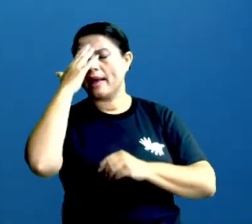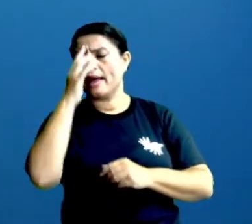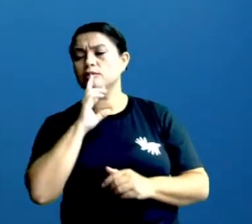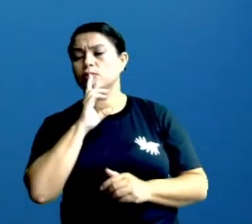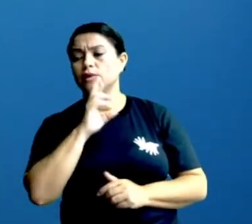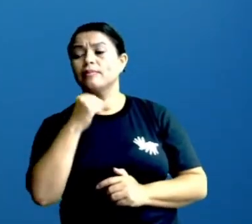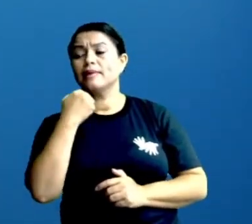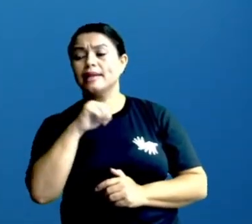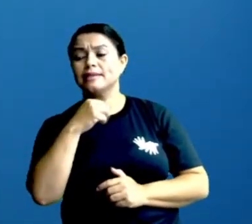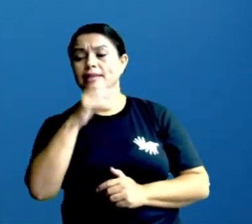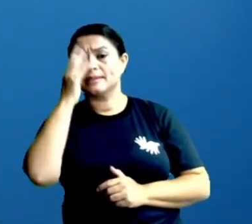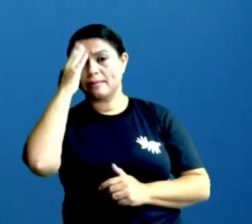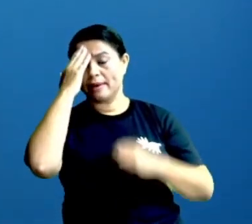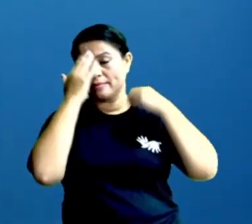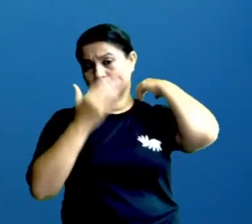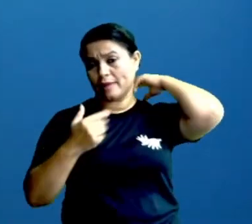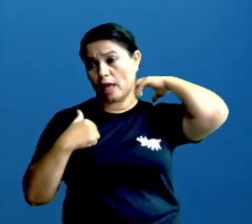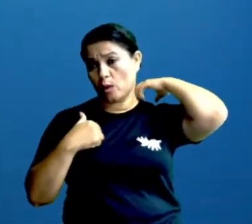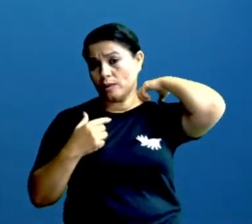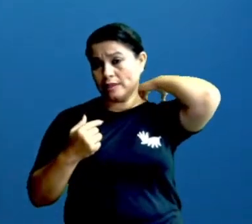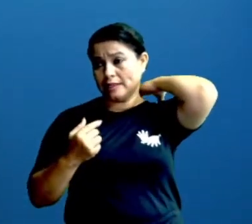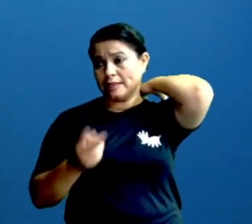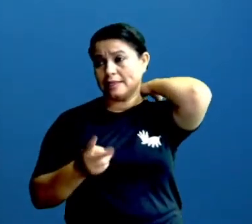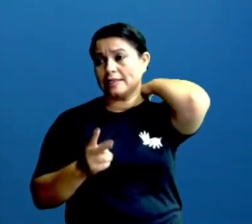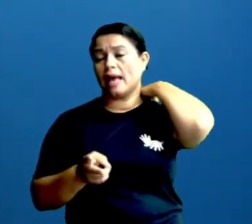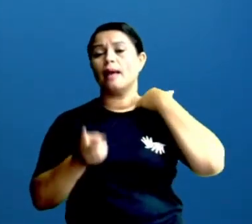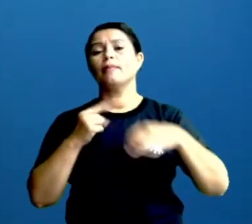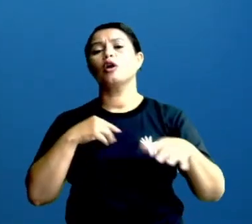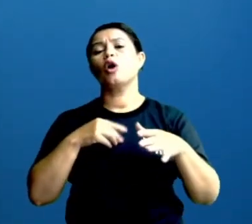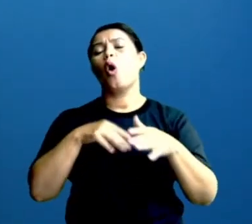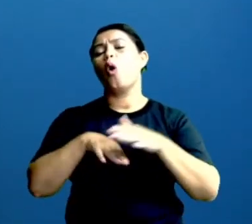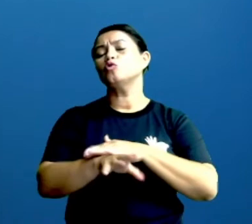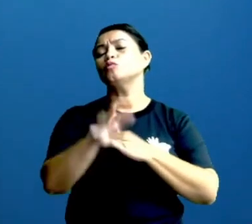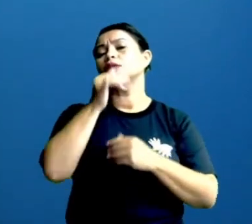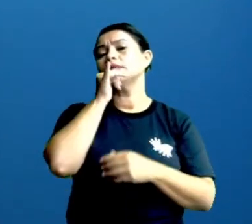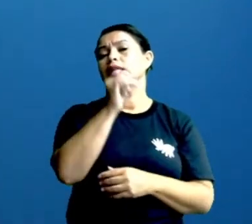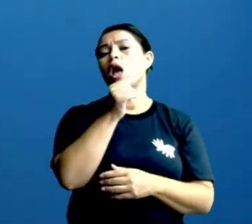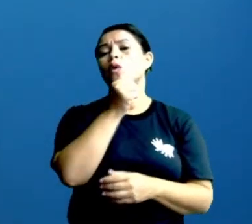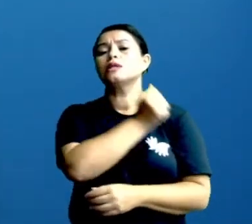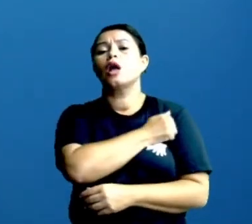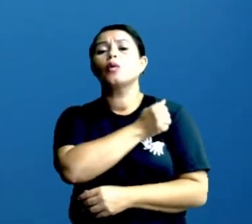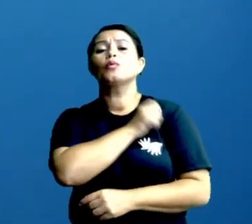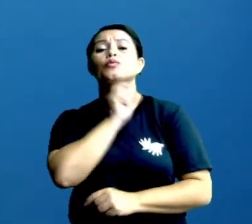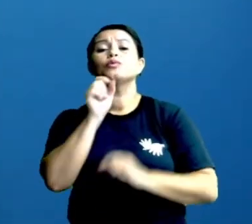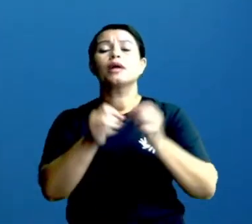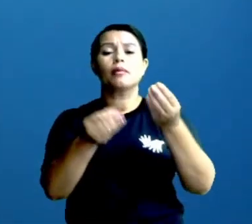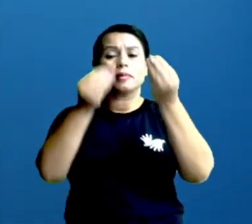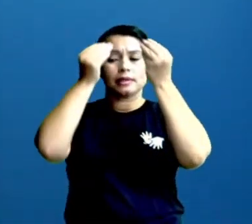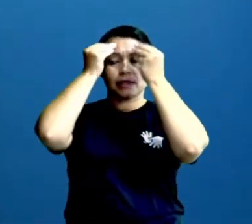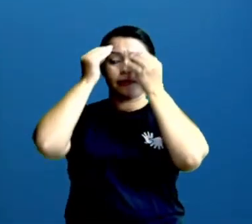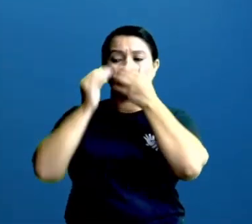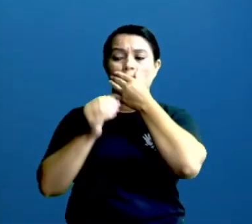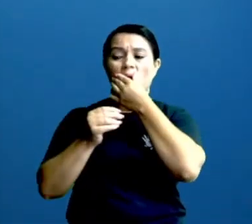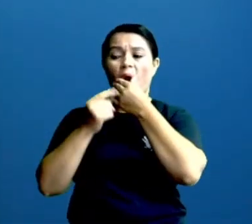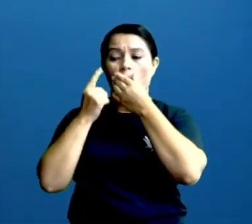ó, tá certo? Eu sempre costumo dizer aos meus alunos para memorizar o seguinte: indo,